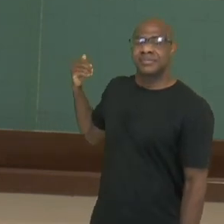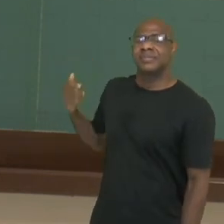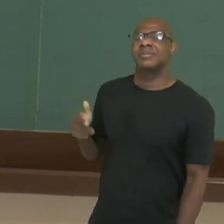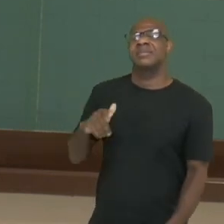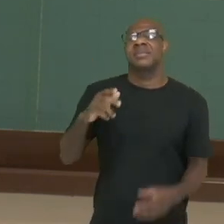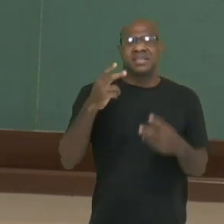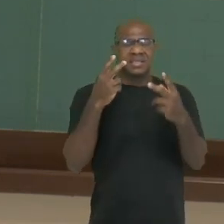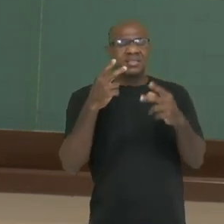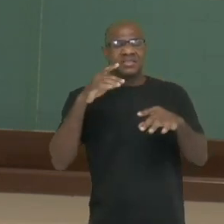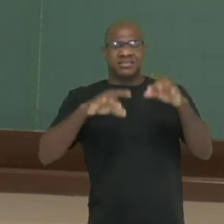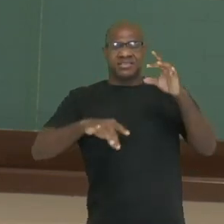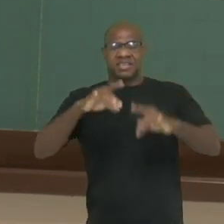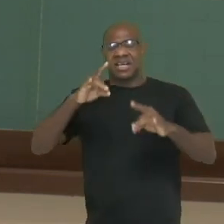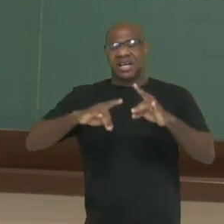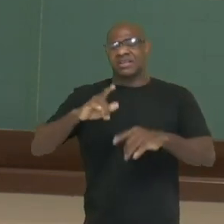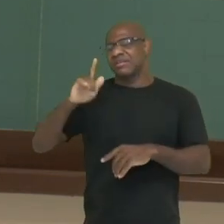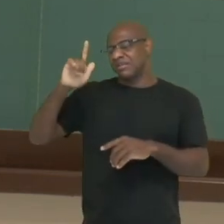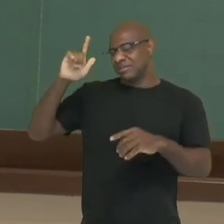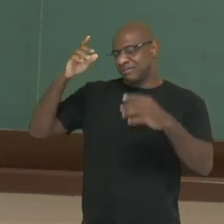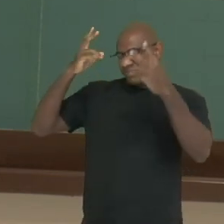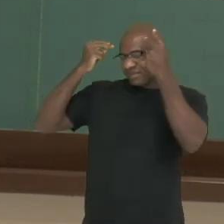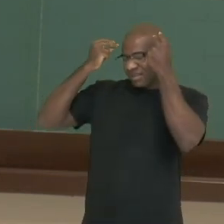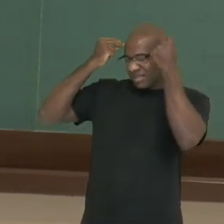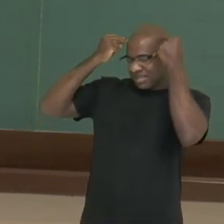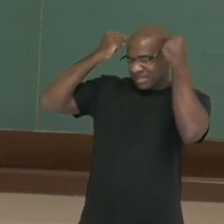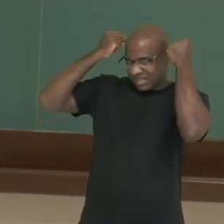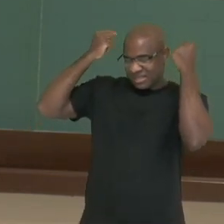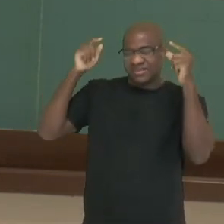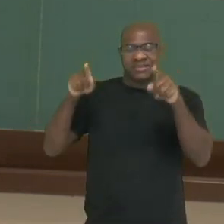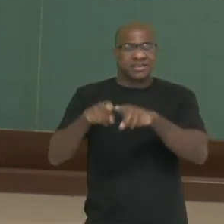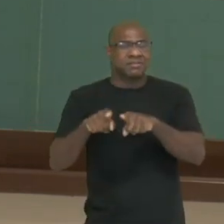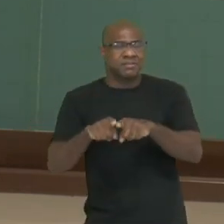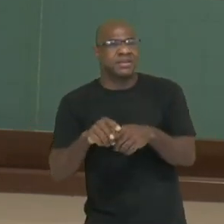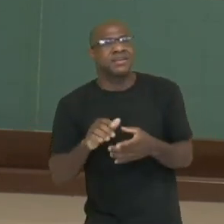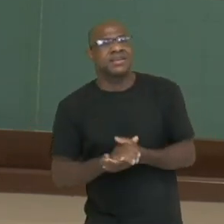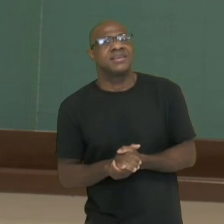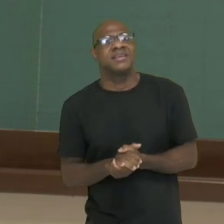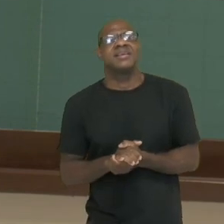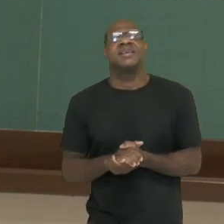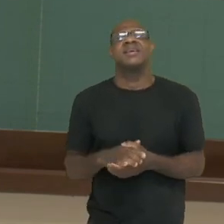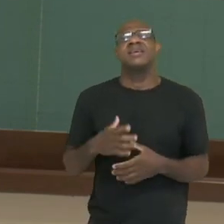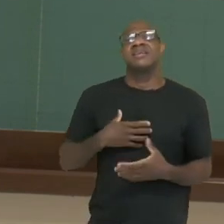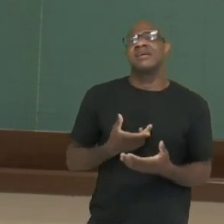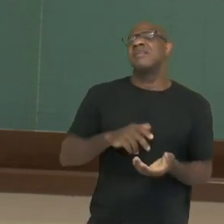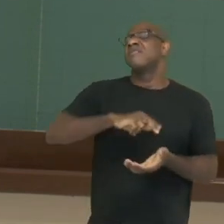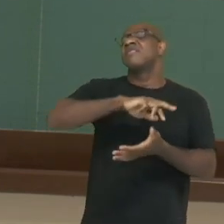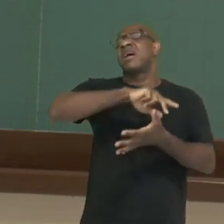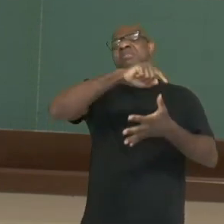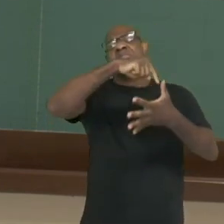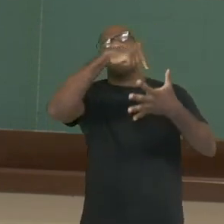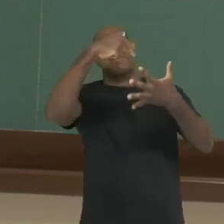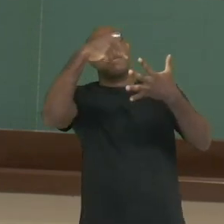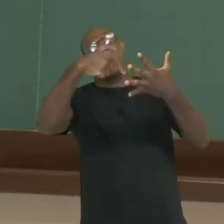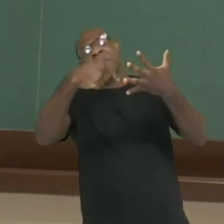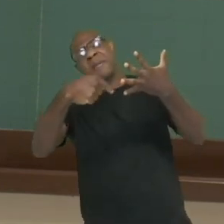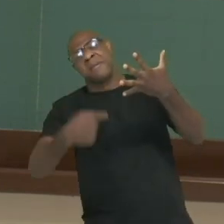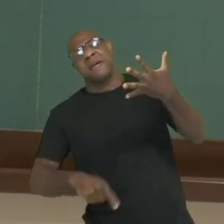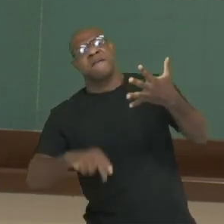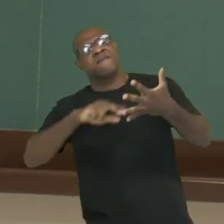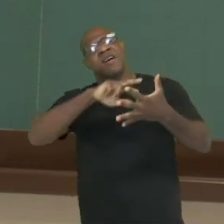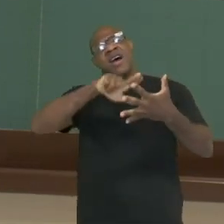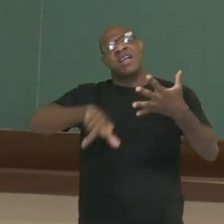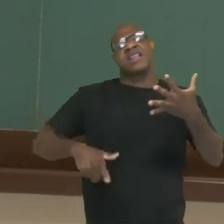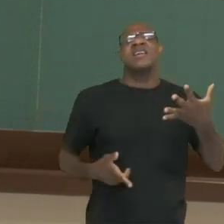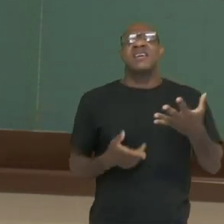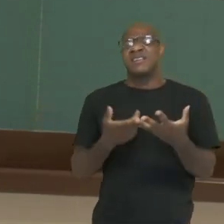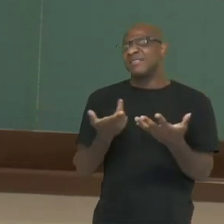grego, né? A gente viu também ali no Renascimento a comédia dell'arte, que também era essa comédia que era itinerante, que